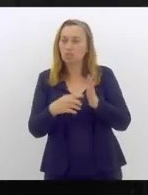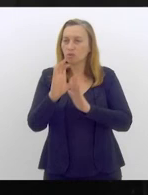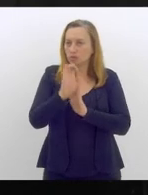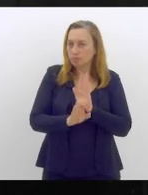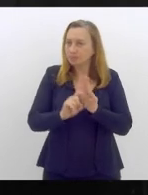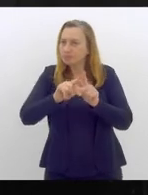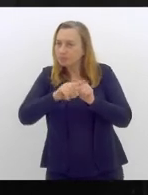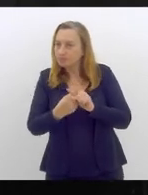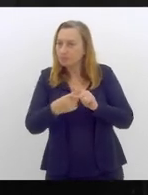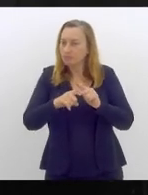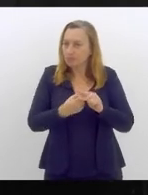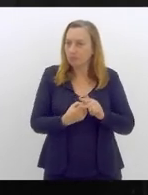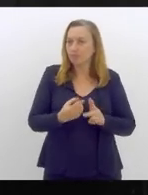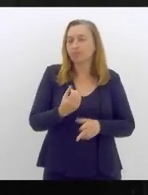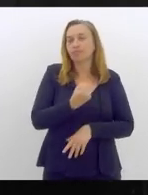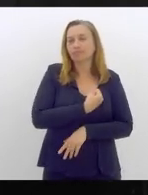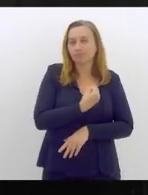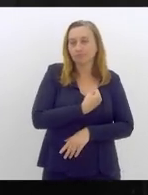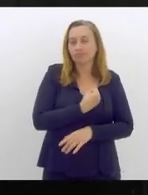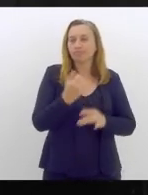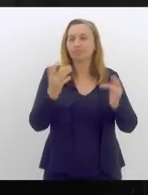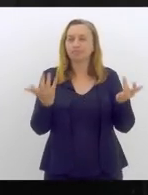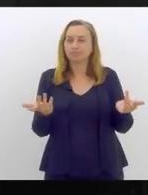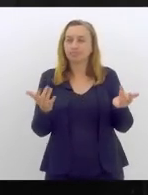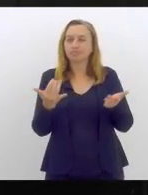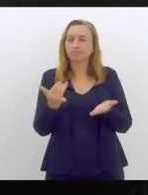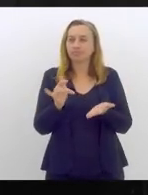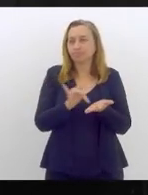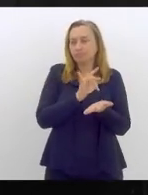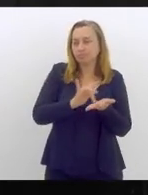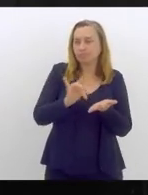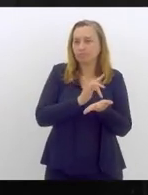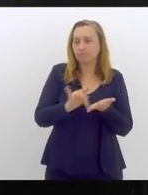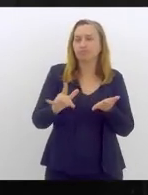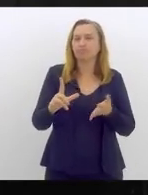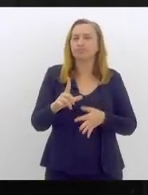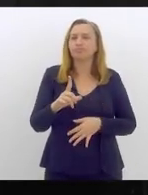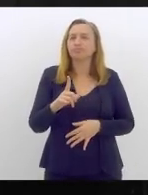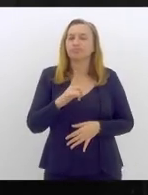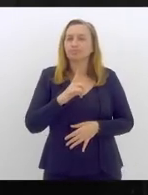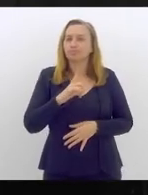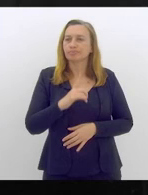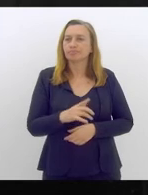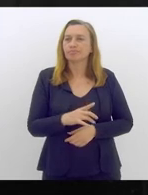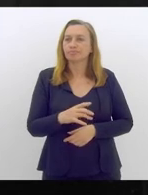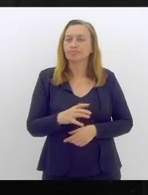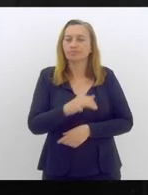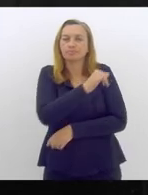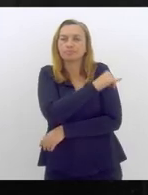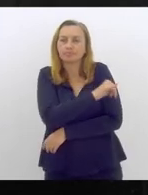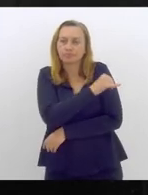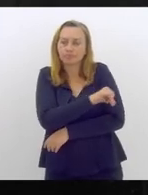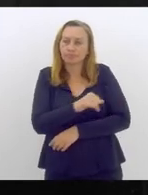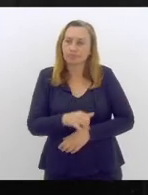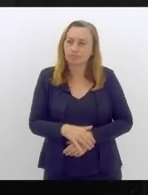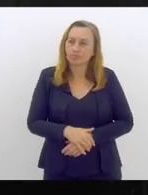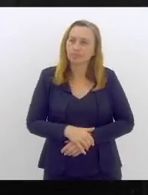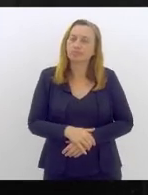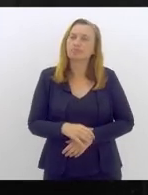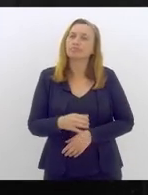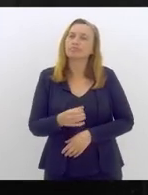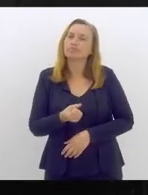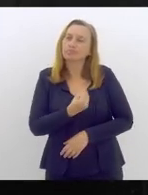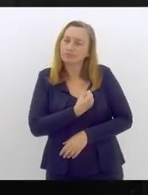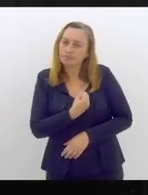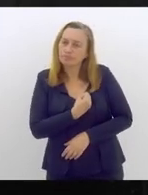nos números de contato do telefone ali tem a denúncia é do rio tem lá o telefone